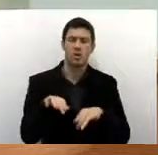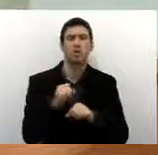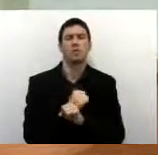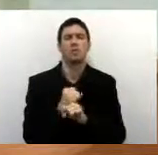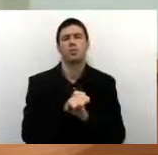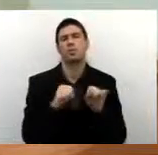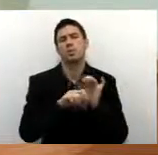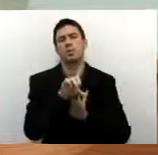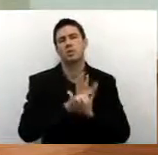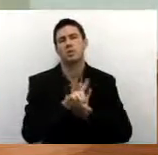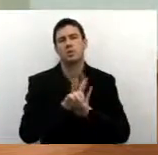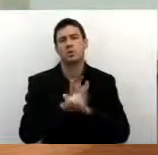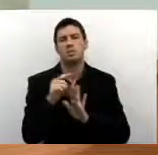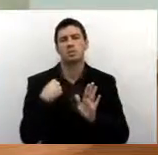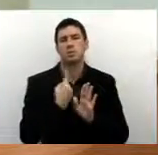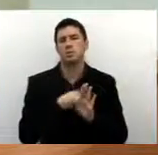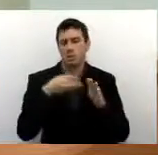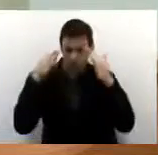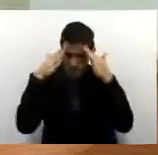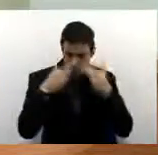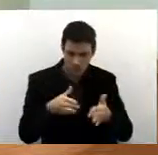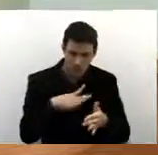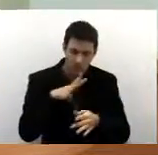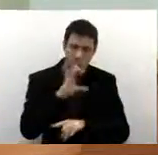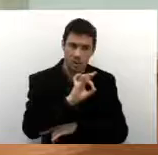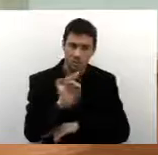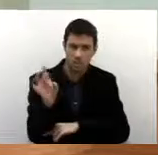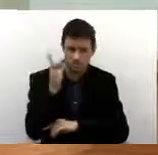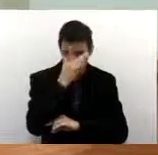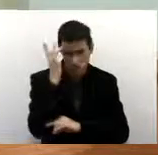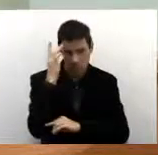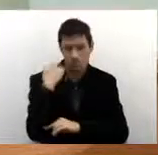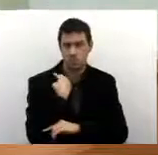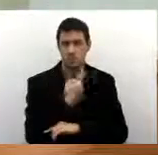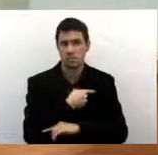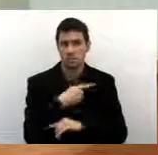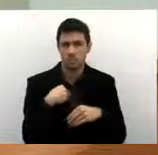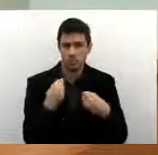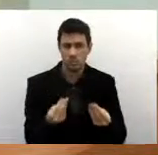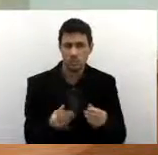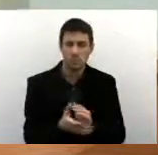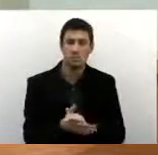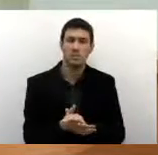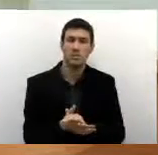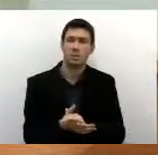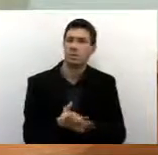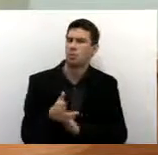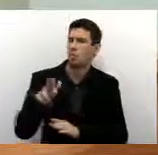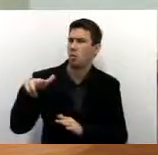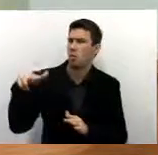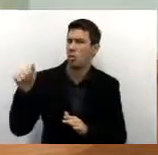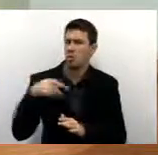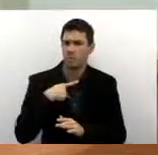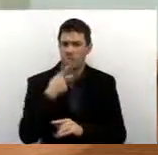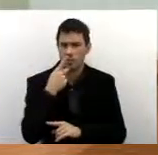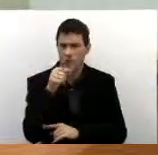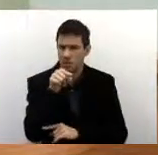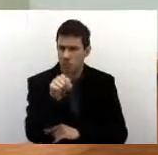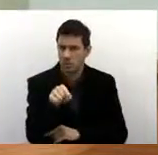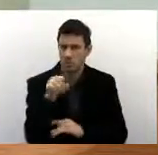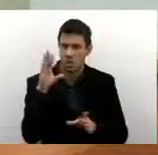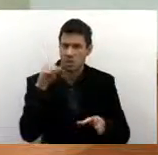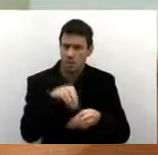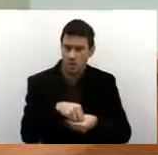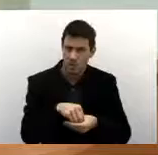nós cumpramos aqui a missão de cada vereador e para o qual nós somos eleitos. Tá? Jamais vou faltar com respeito à Vossa Excelência, mas dentro do